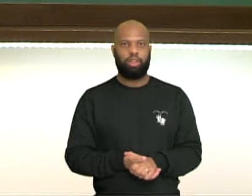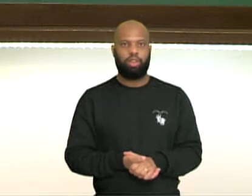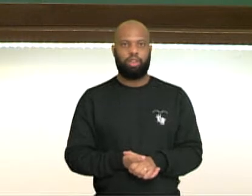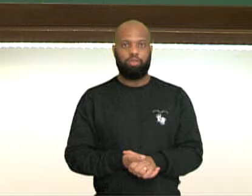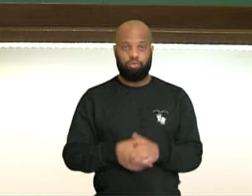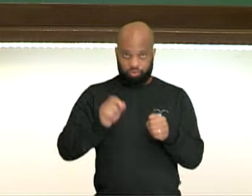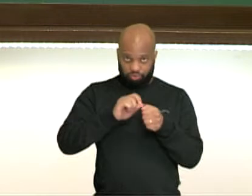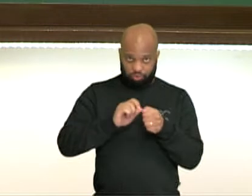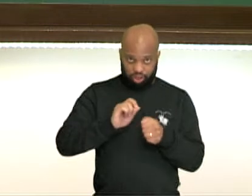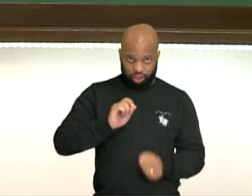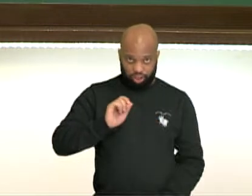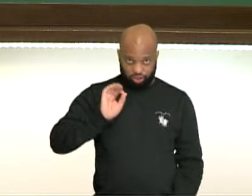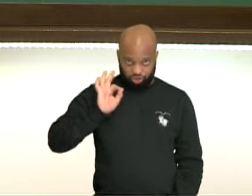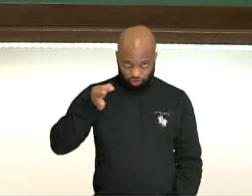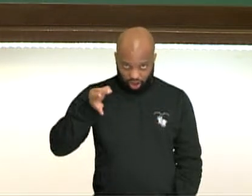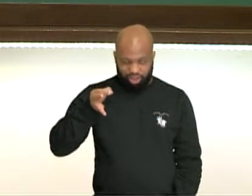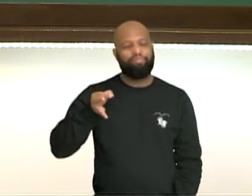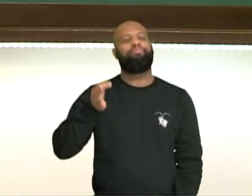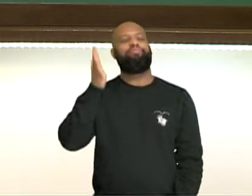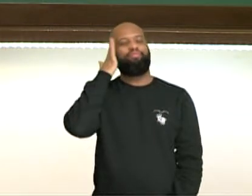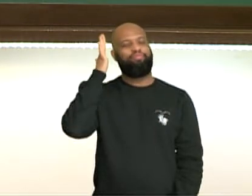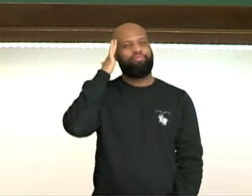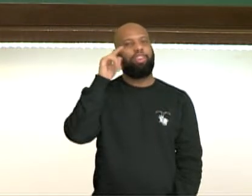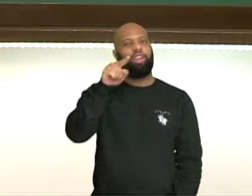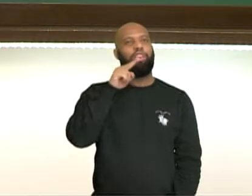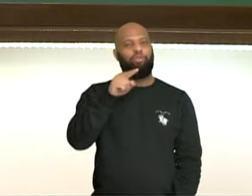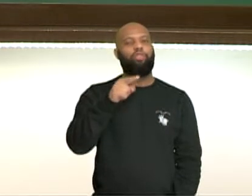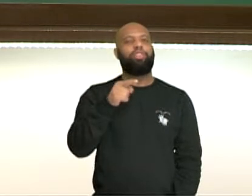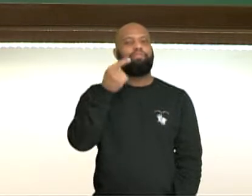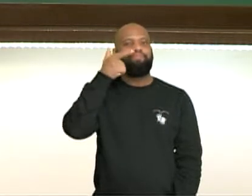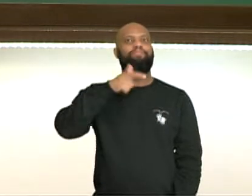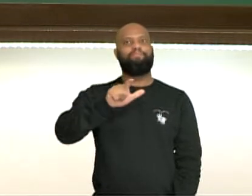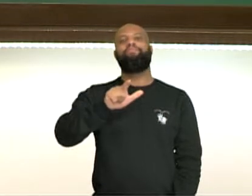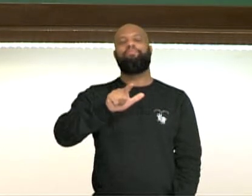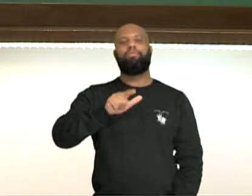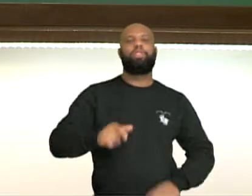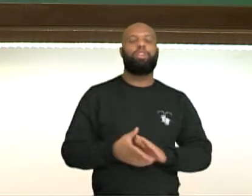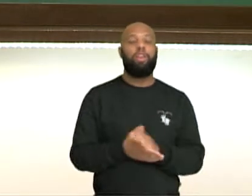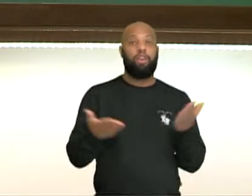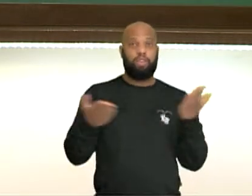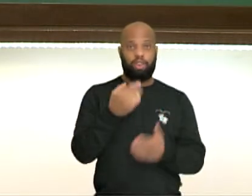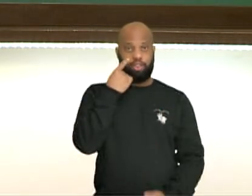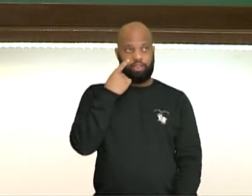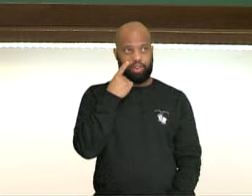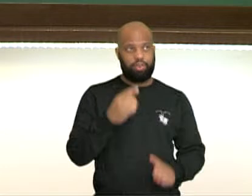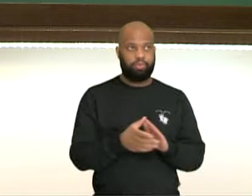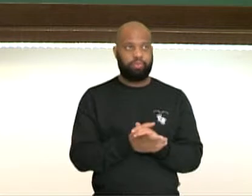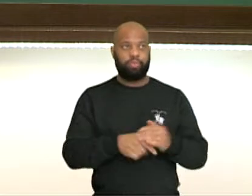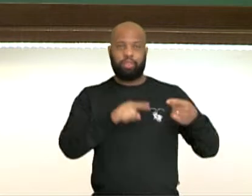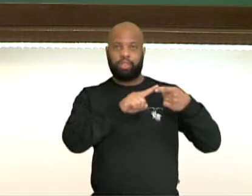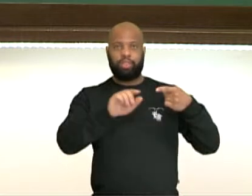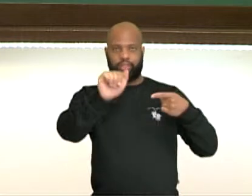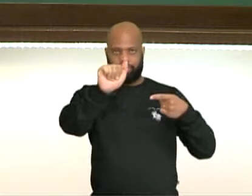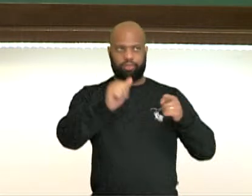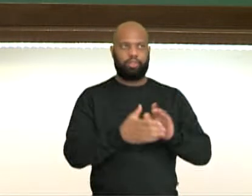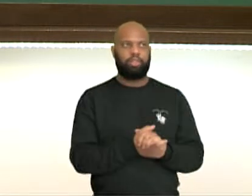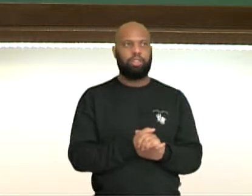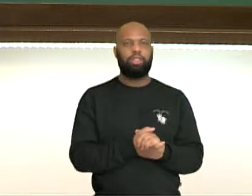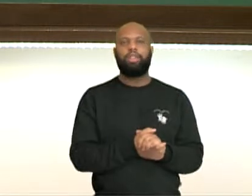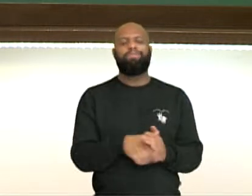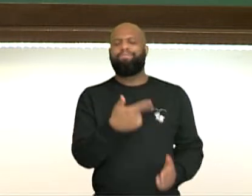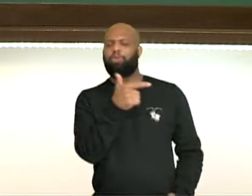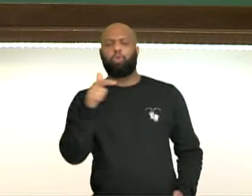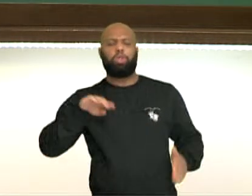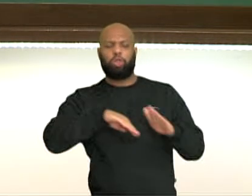Já fez aí que eu sei, tá ligadinho na entrevista, hein? Vamos lá conferir? Na letra A, eu não tenho o